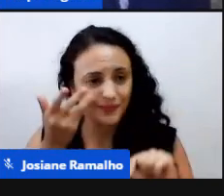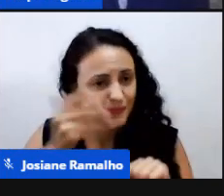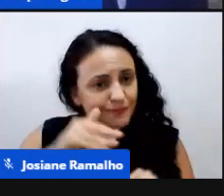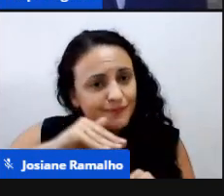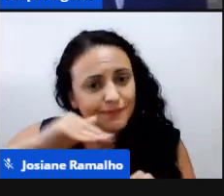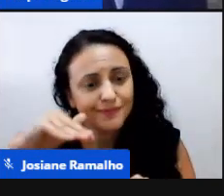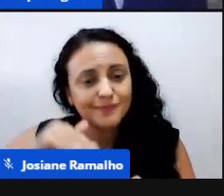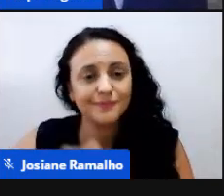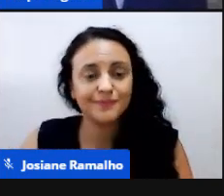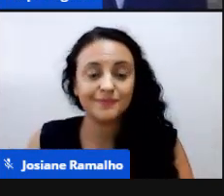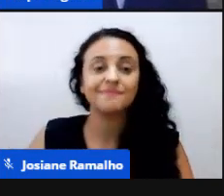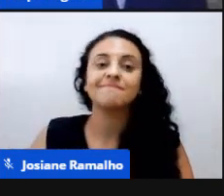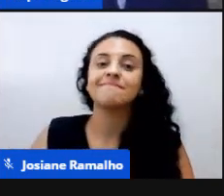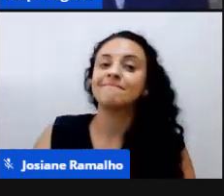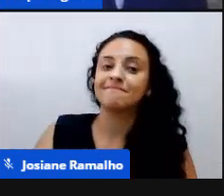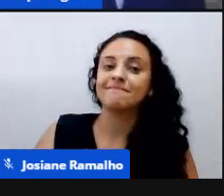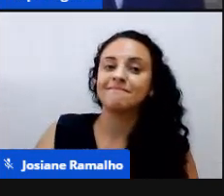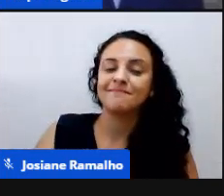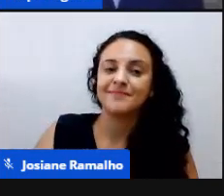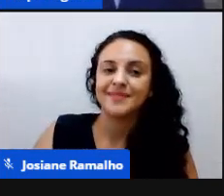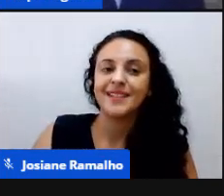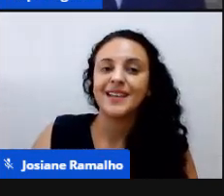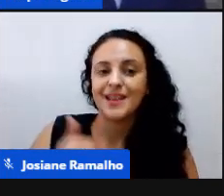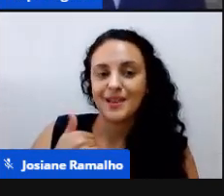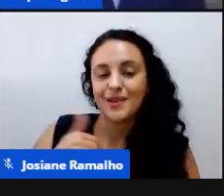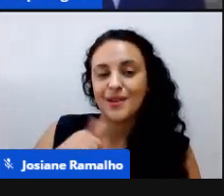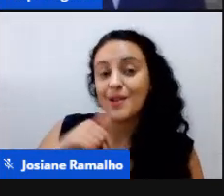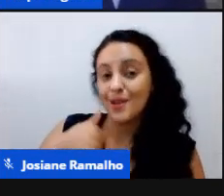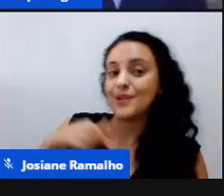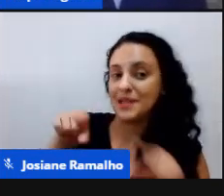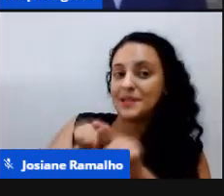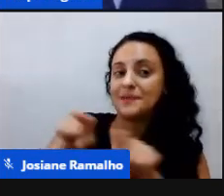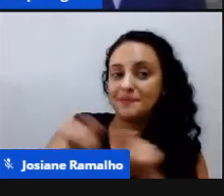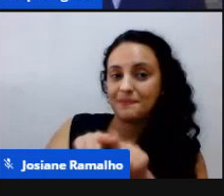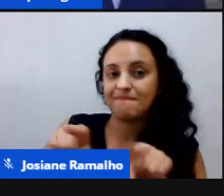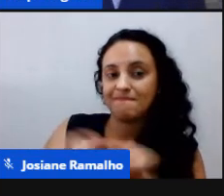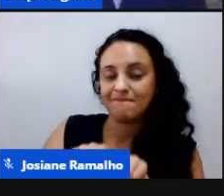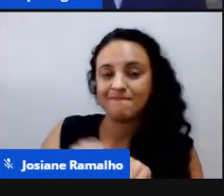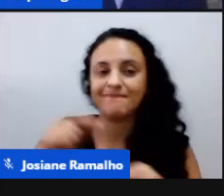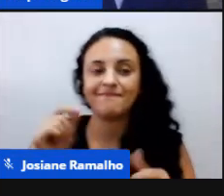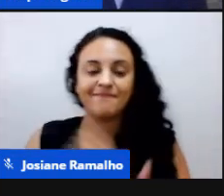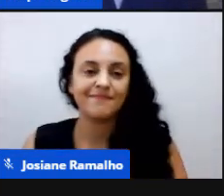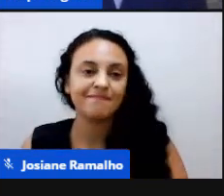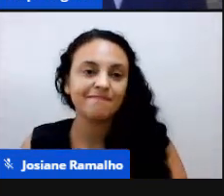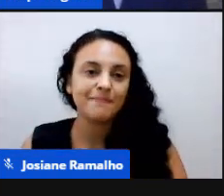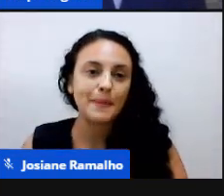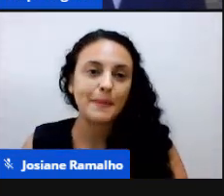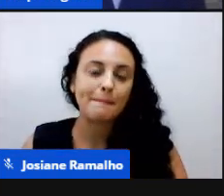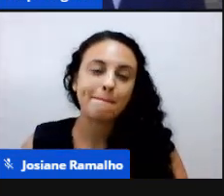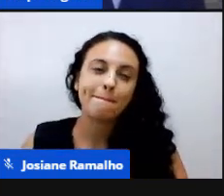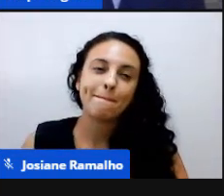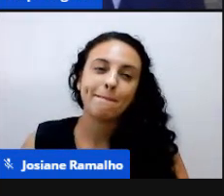sempre gostei de trabalhar com a turma pequena. Isso. Pode Próximo passar o slide agora.